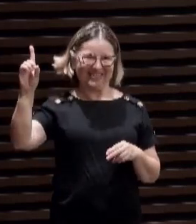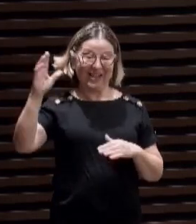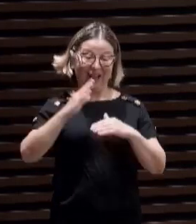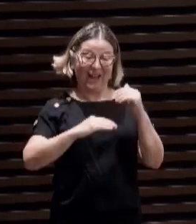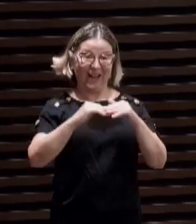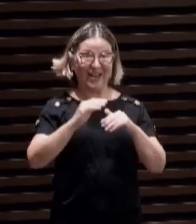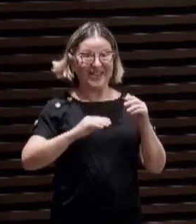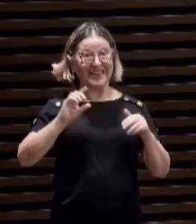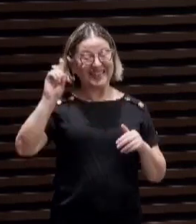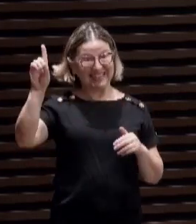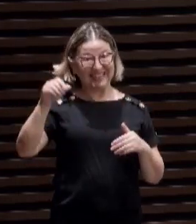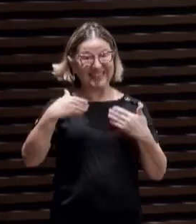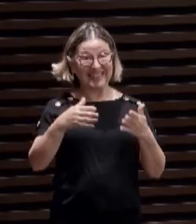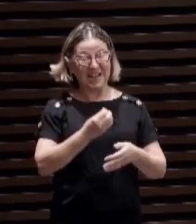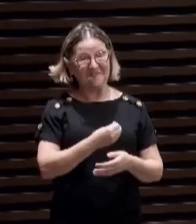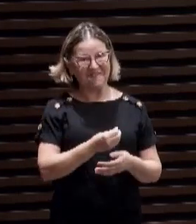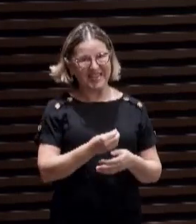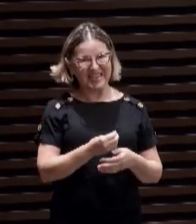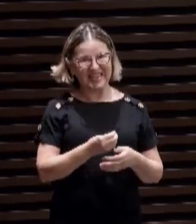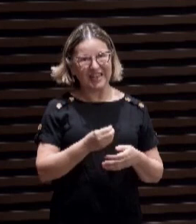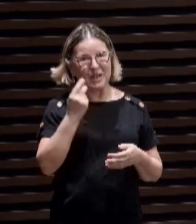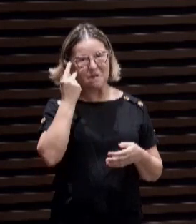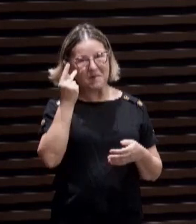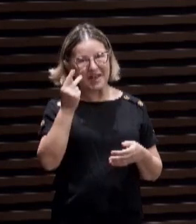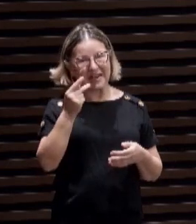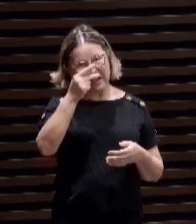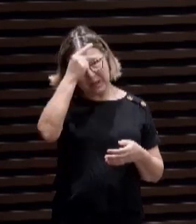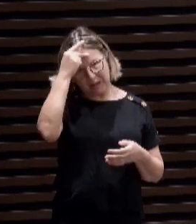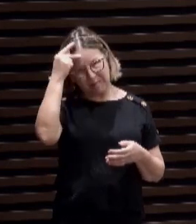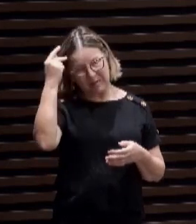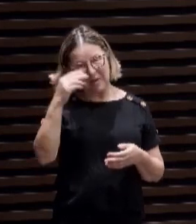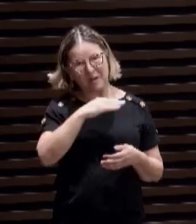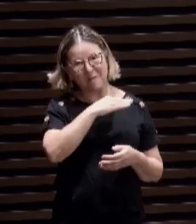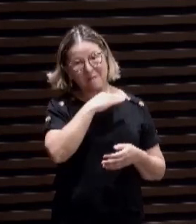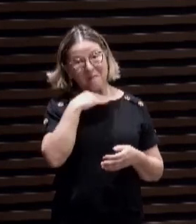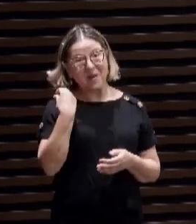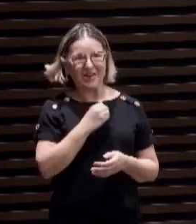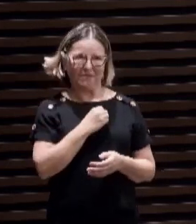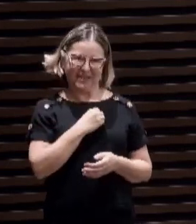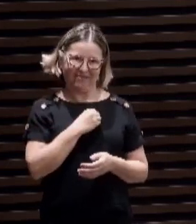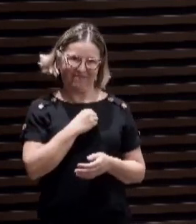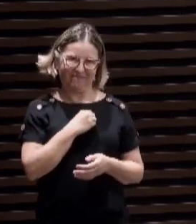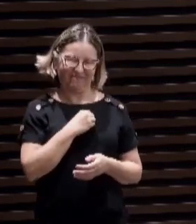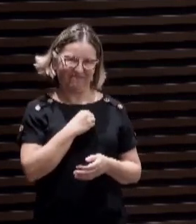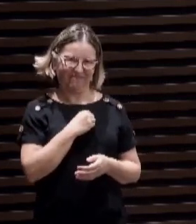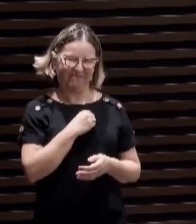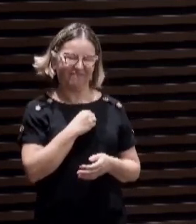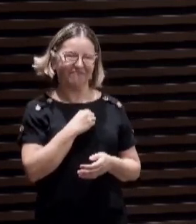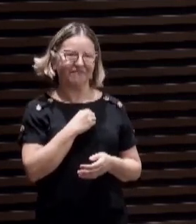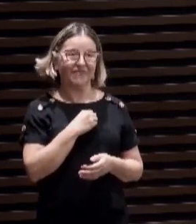em dar vida quem está morto em delitos e pecados. Então, tendo